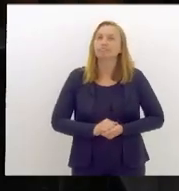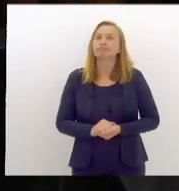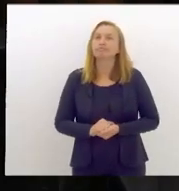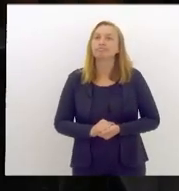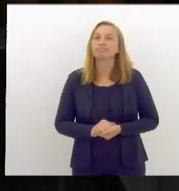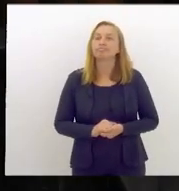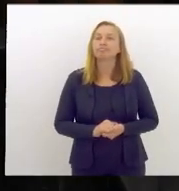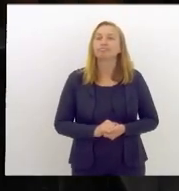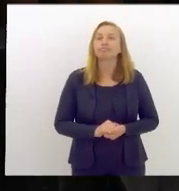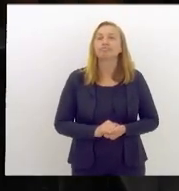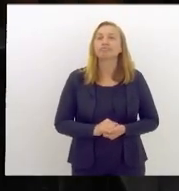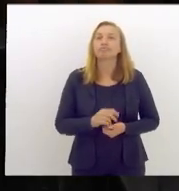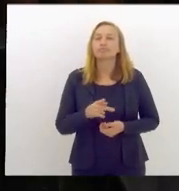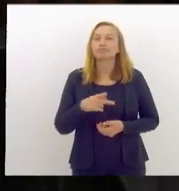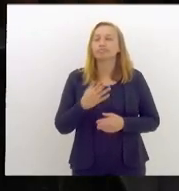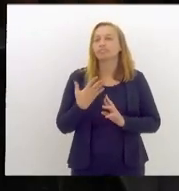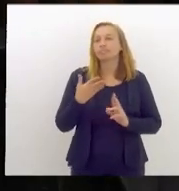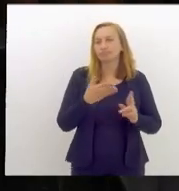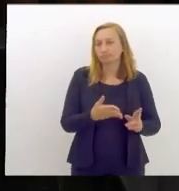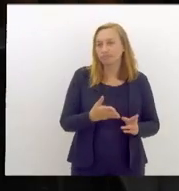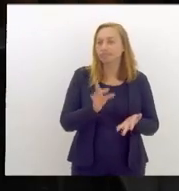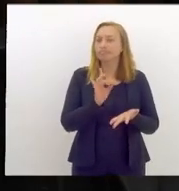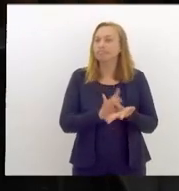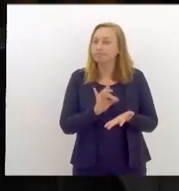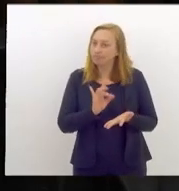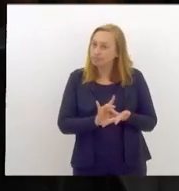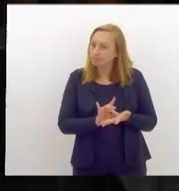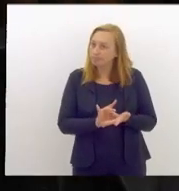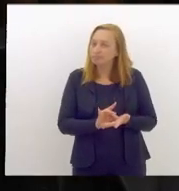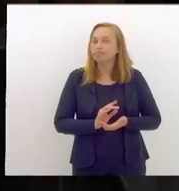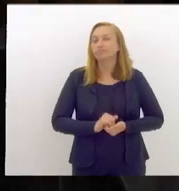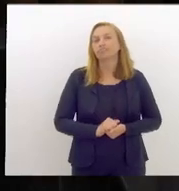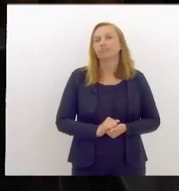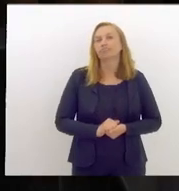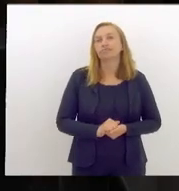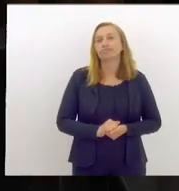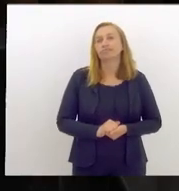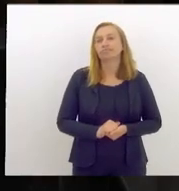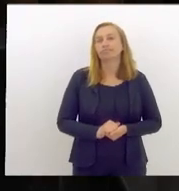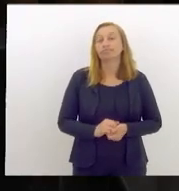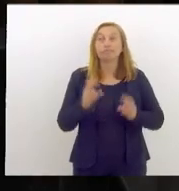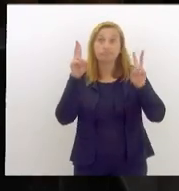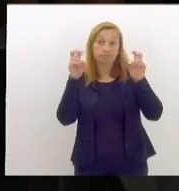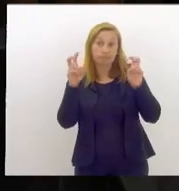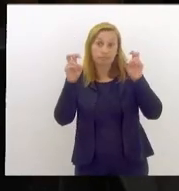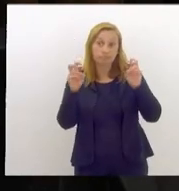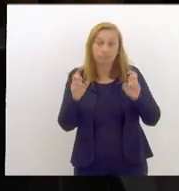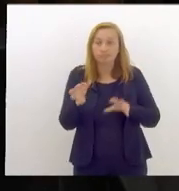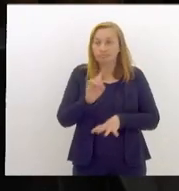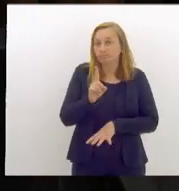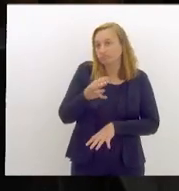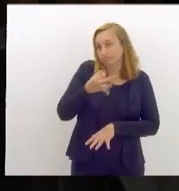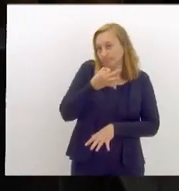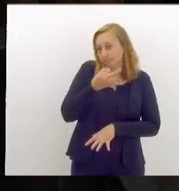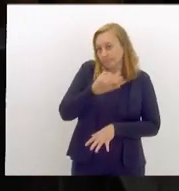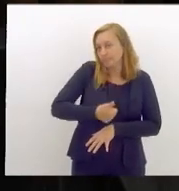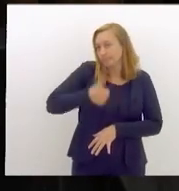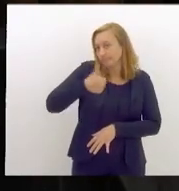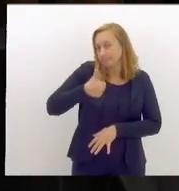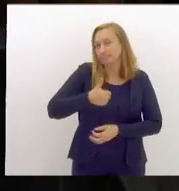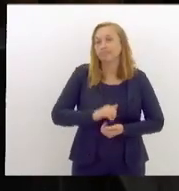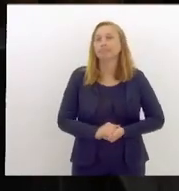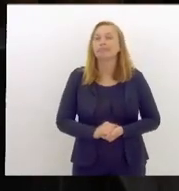e aqui faço algumas referências que na verdade são constatações e contra fatos não há argumentos em primeiro